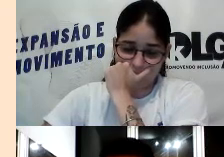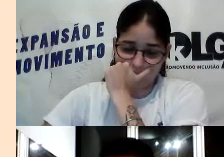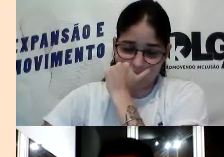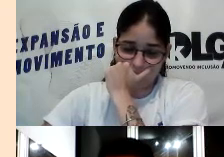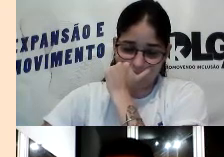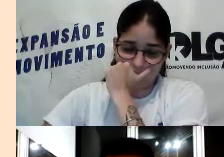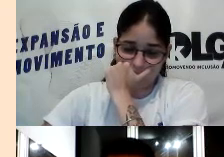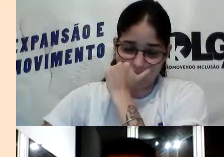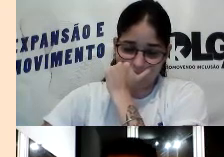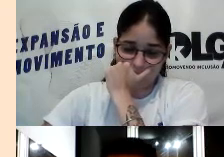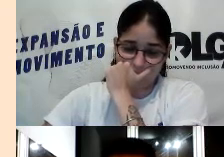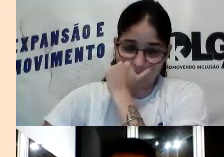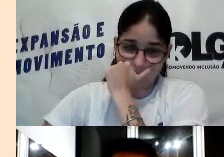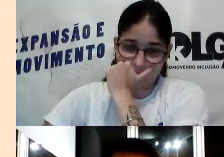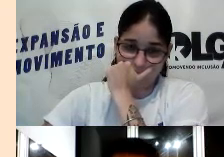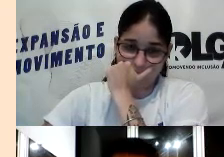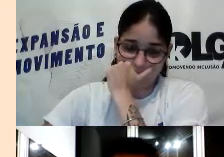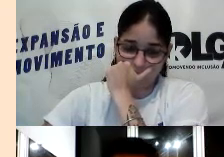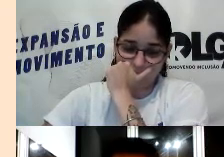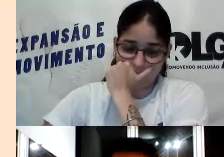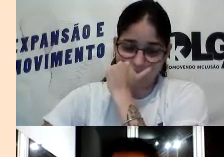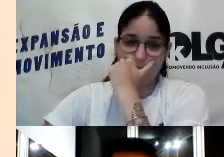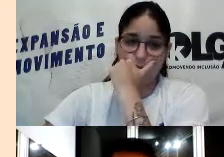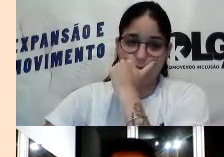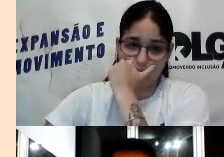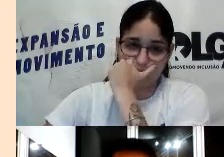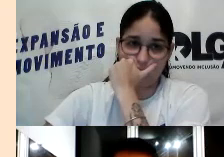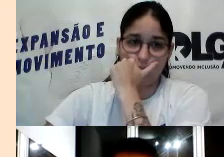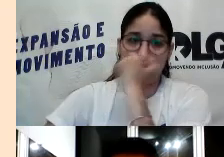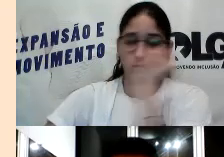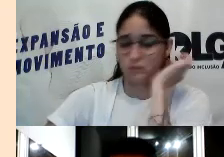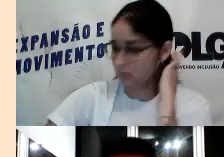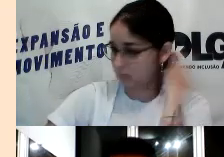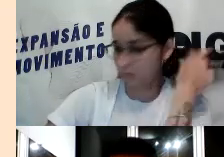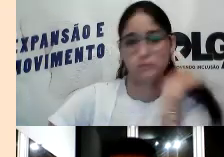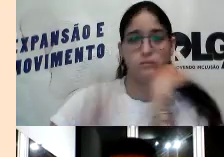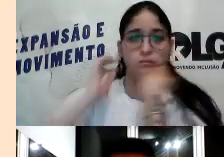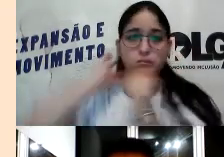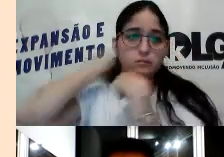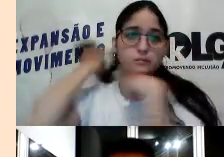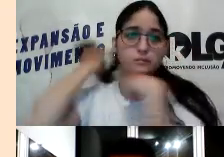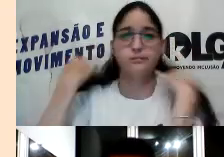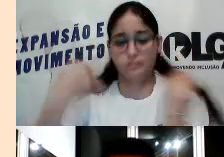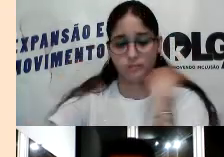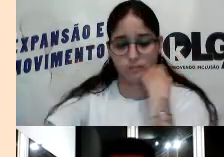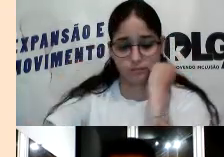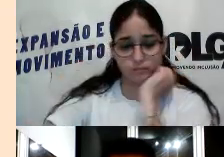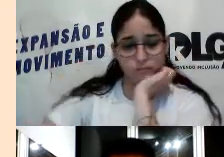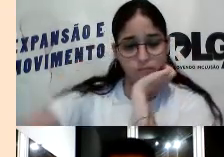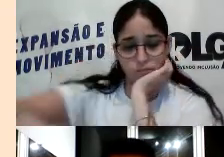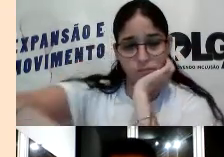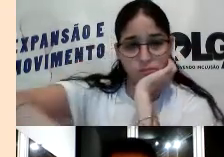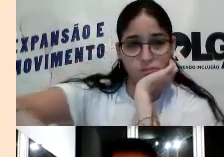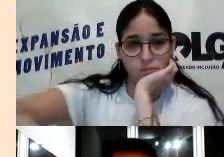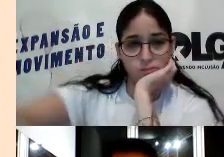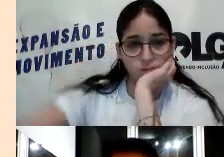isso, não é a função do profissional de saúde ser um vidente daqui 5, 10, 20 anos.